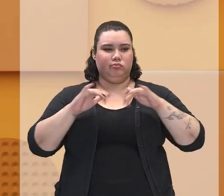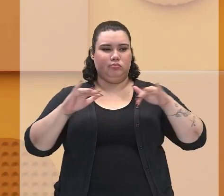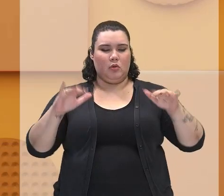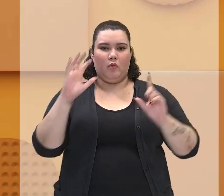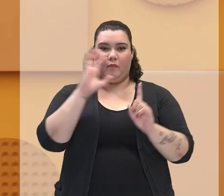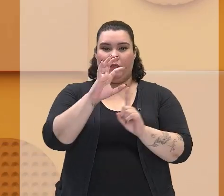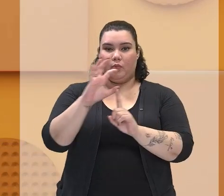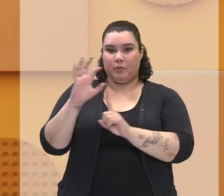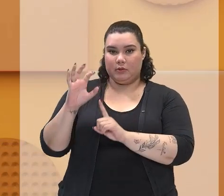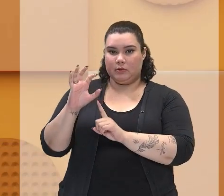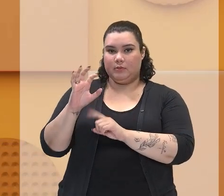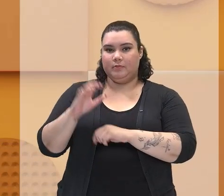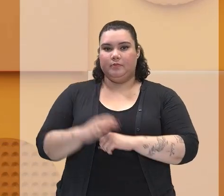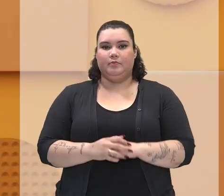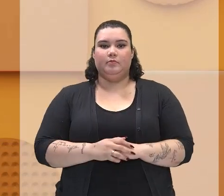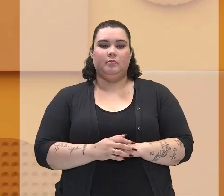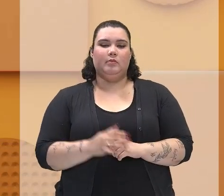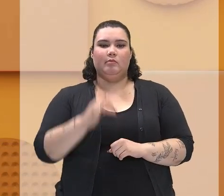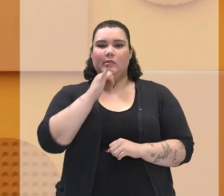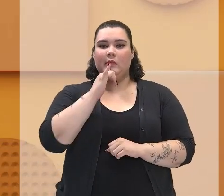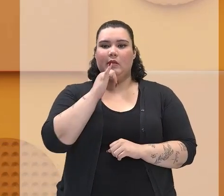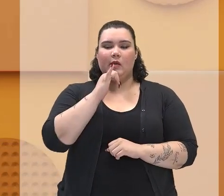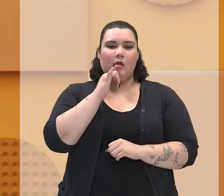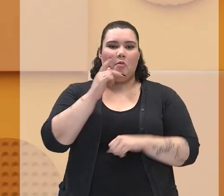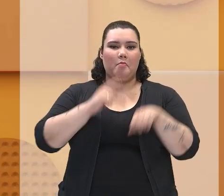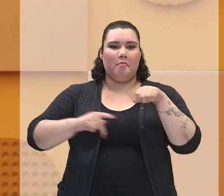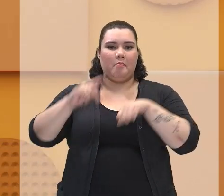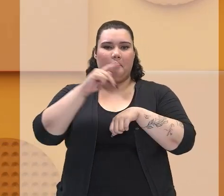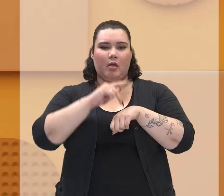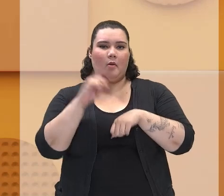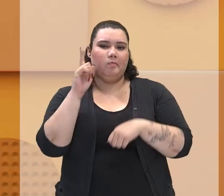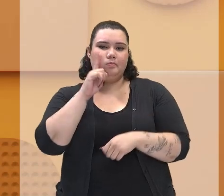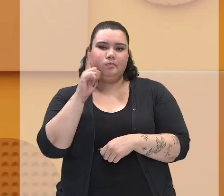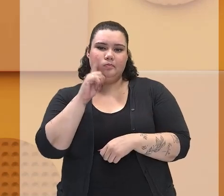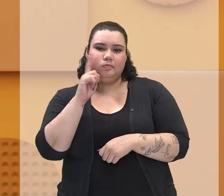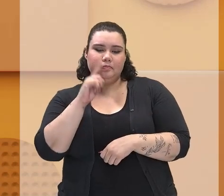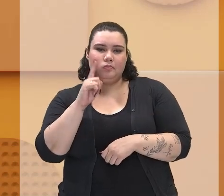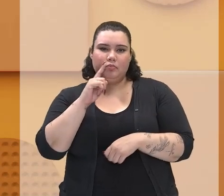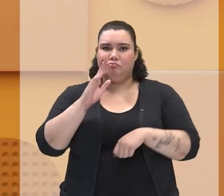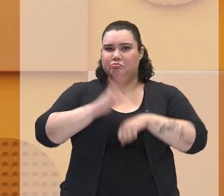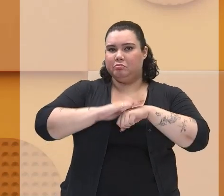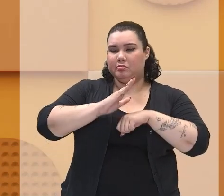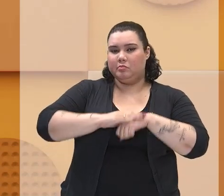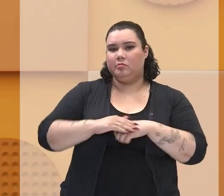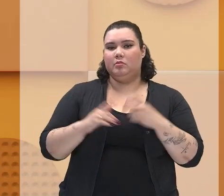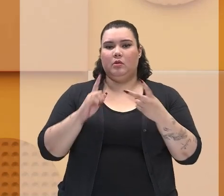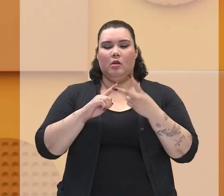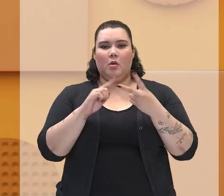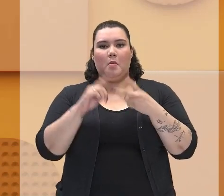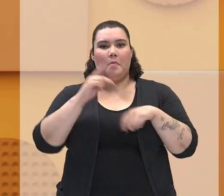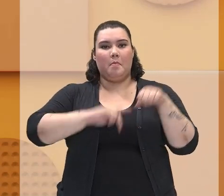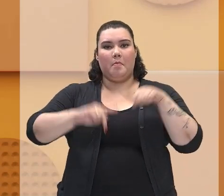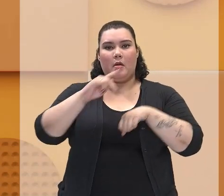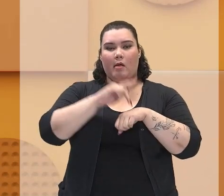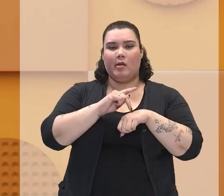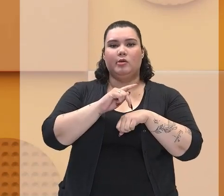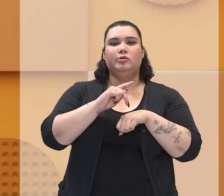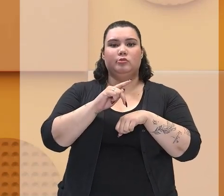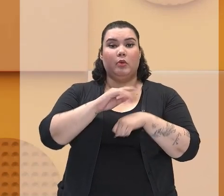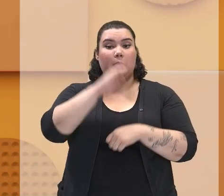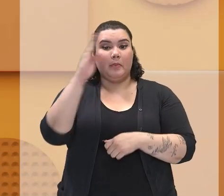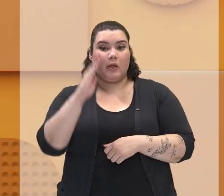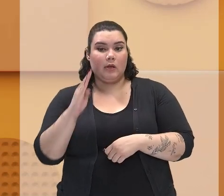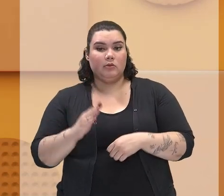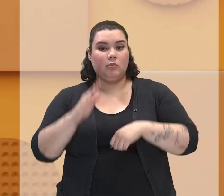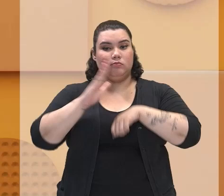por exemplo, a independência do Haiti, a independência dos Estados Unidos, também no processo de independência do Brasil e até